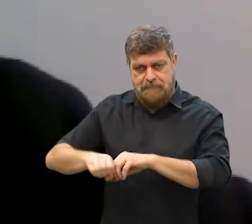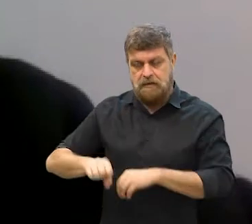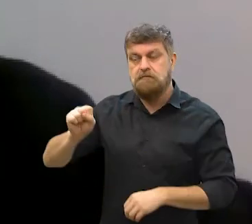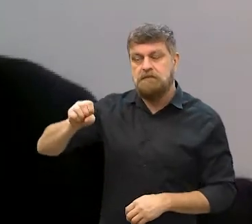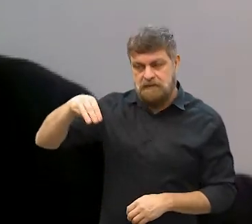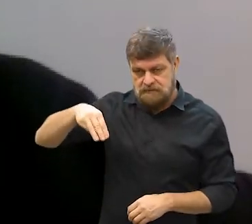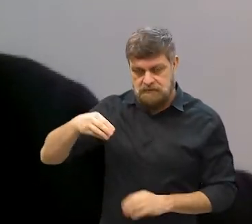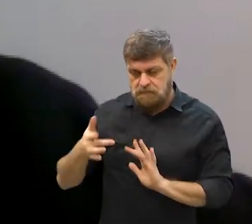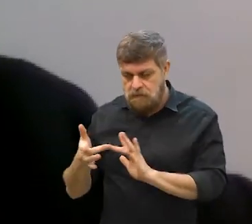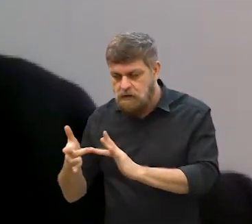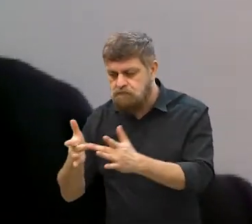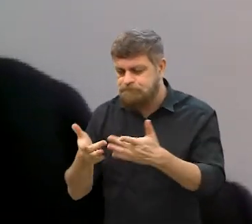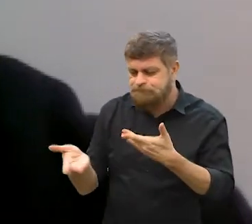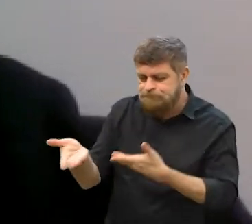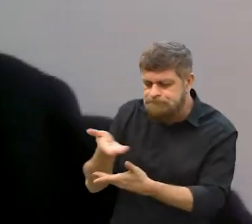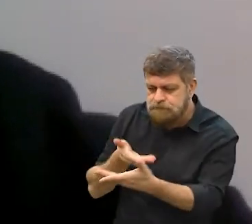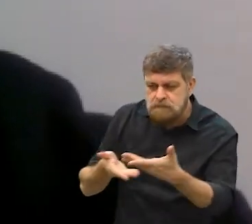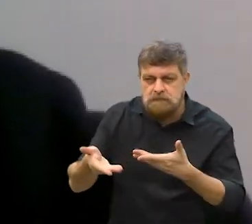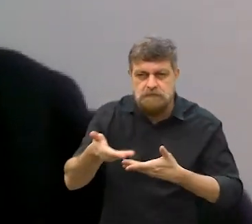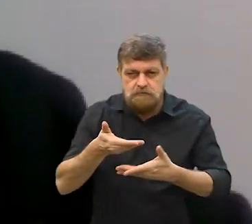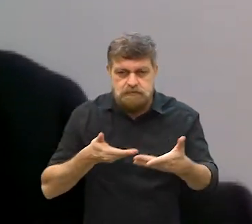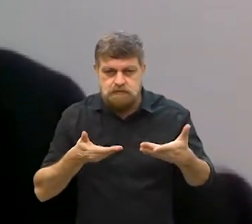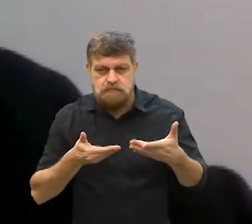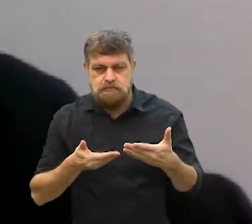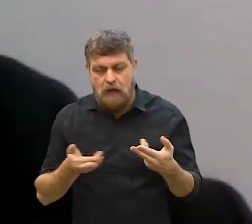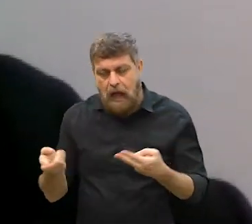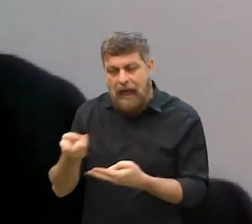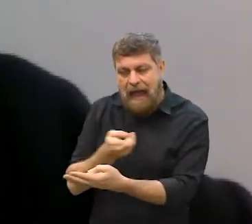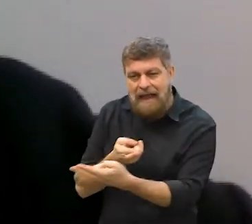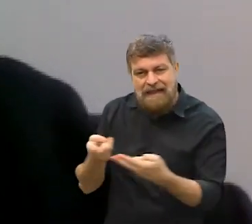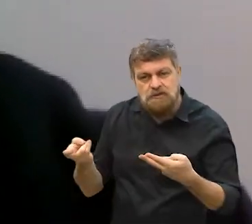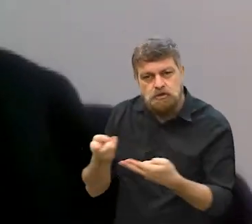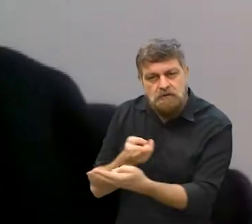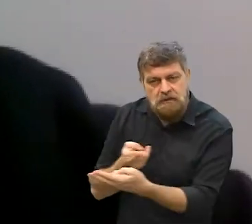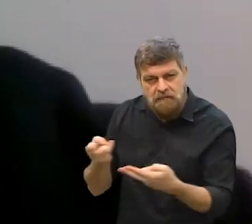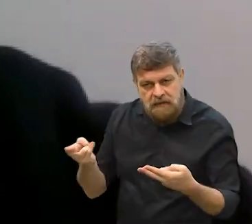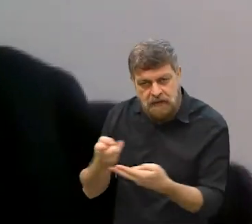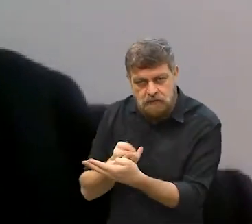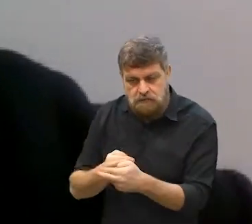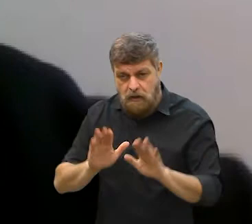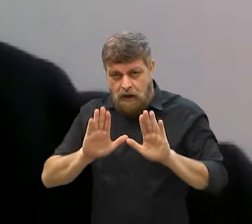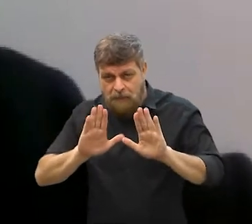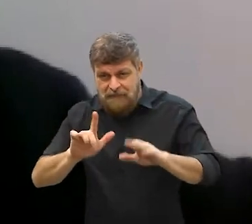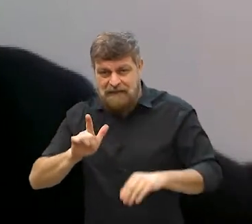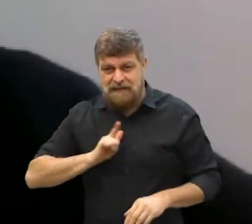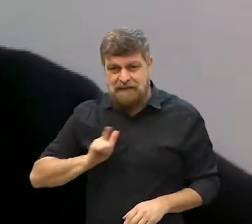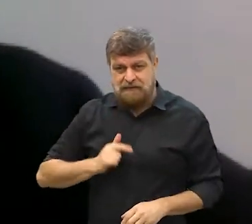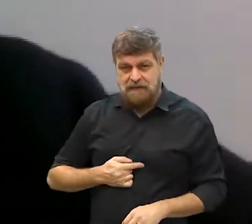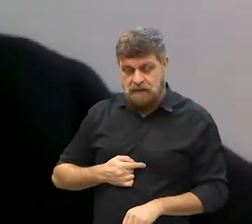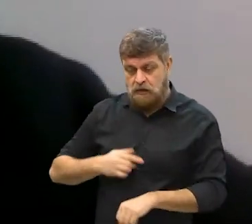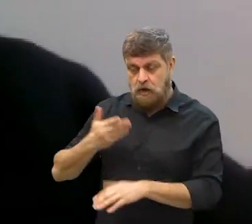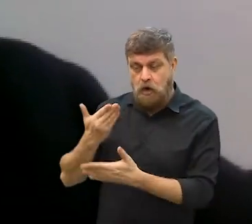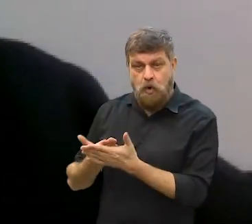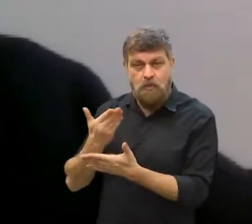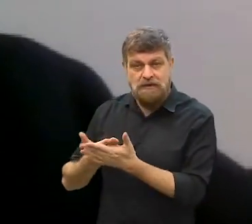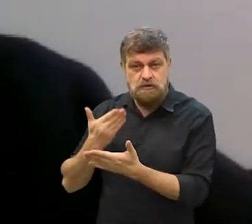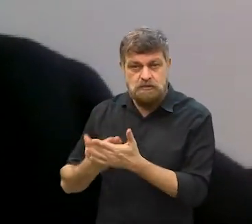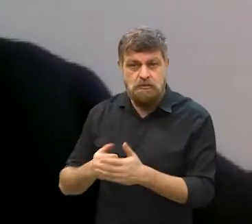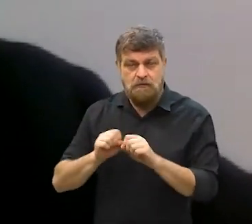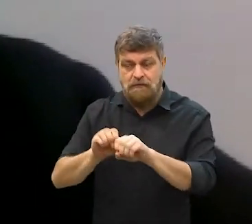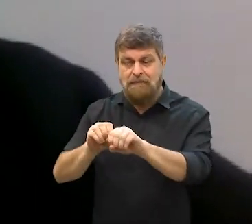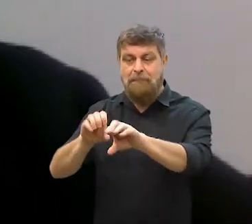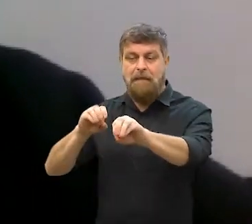para poder se socializar, construir relacionamento, mas com uma boa parte do estudo numa modalidade